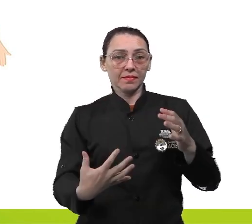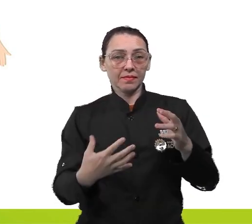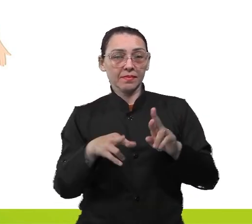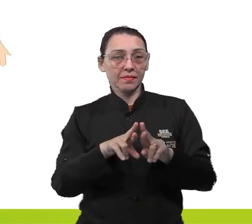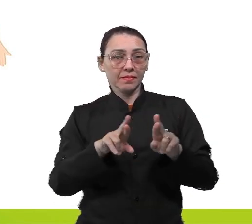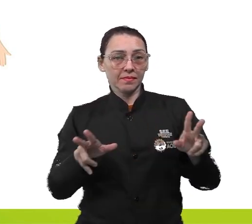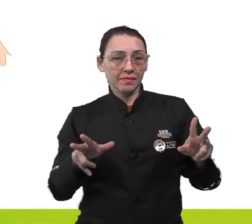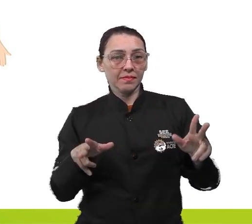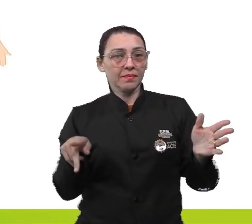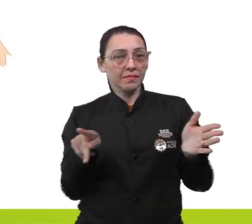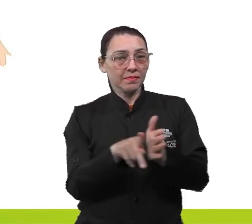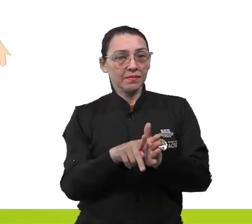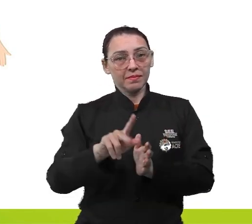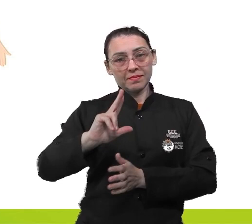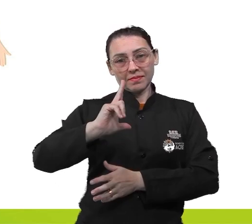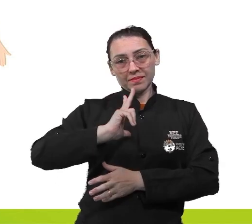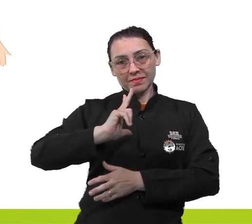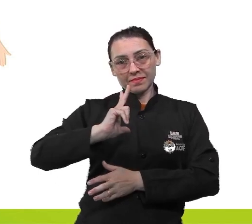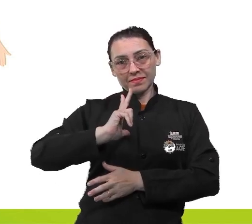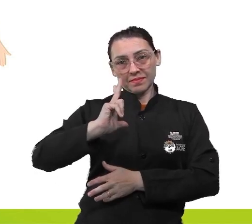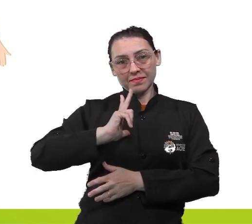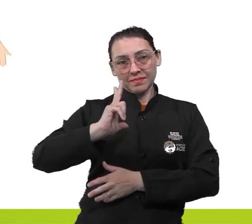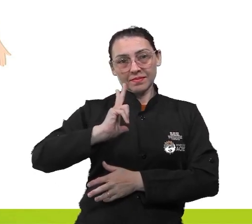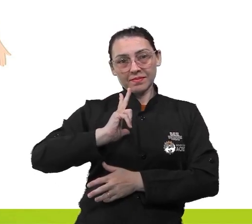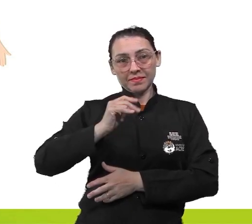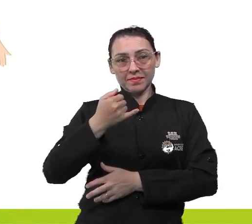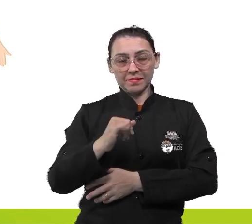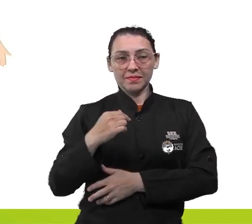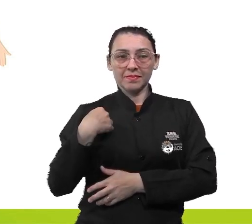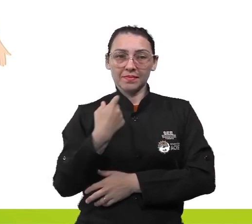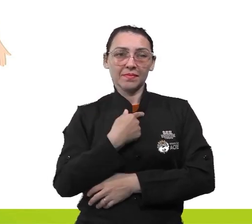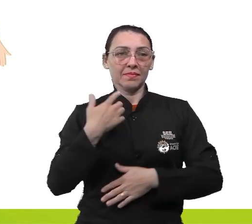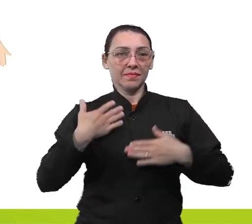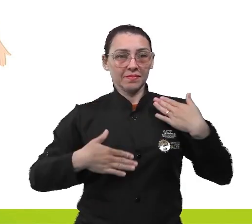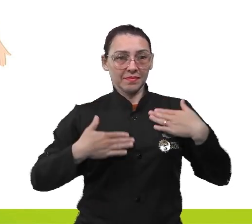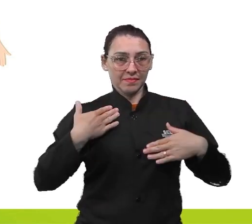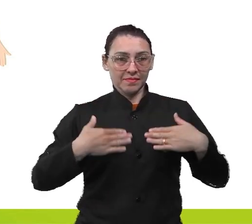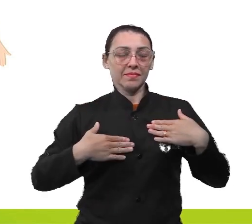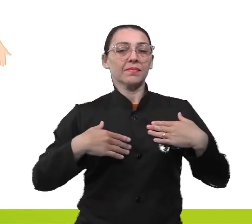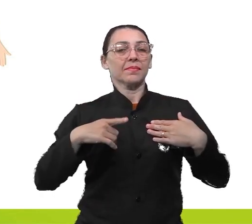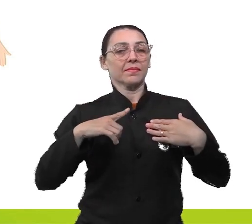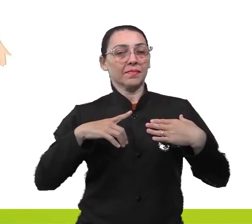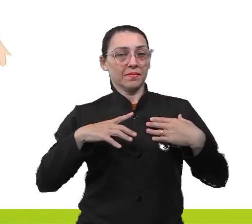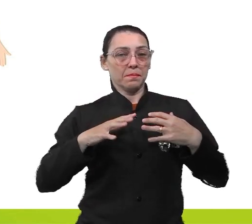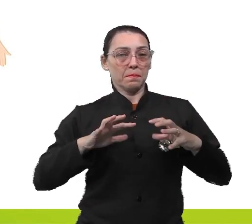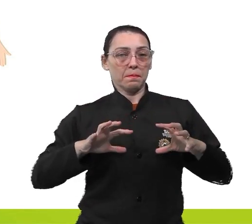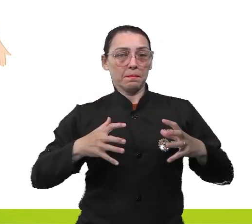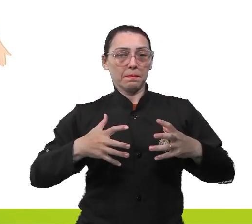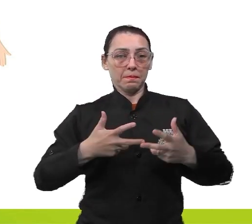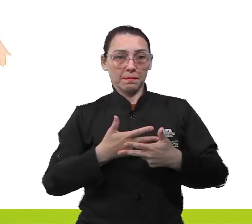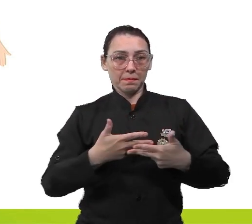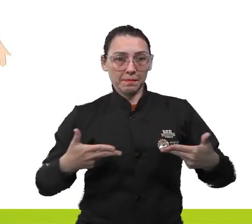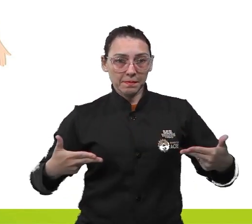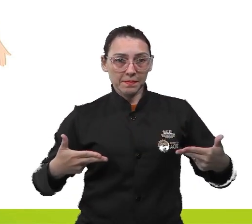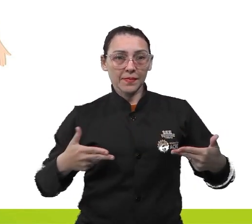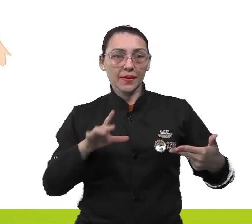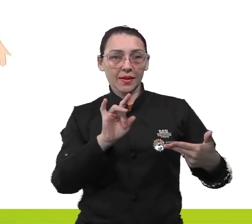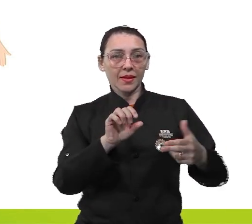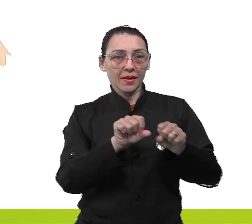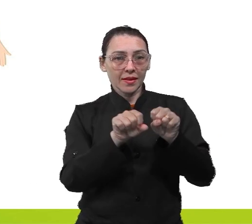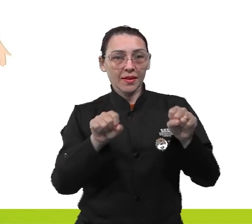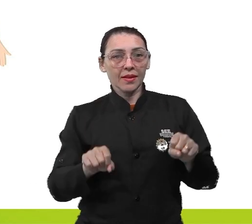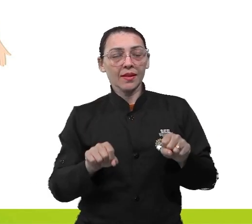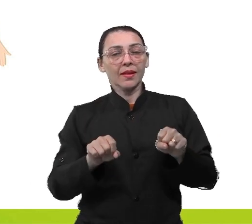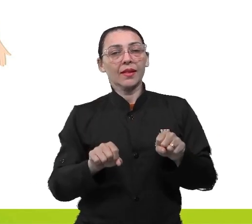e especificidades. É como se o nosso organismo como um todo fosse uma máquina e cada